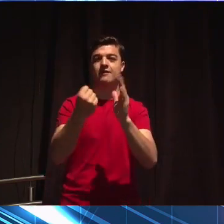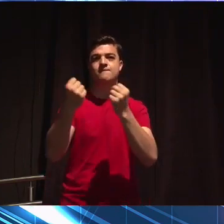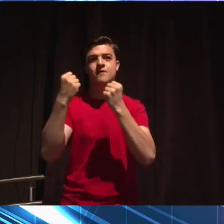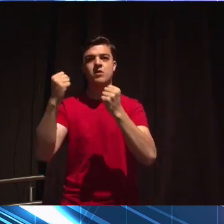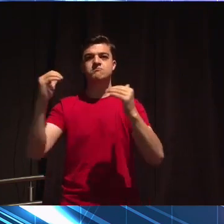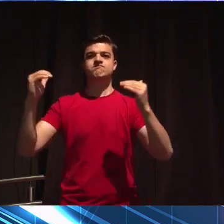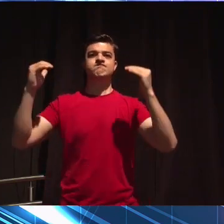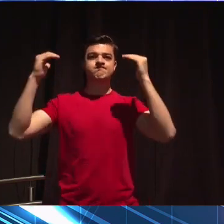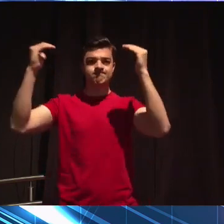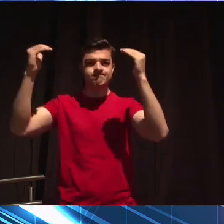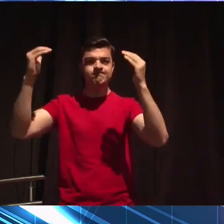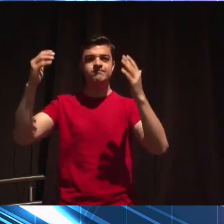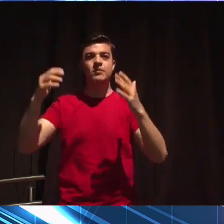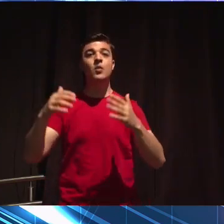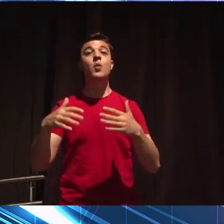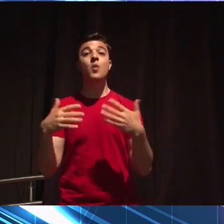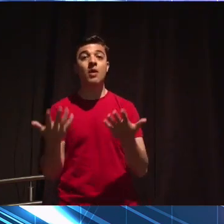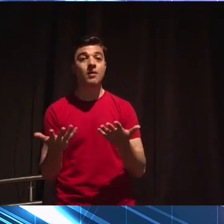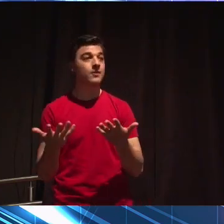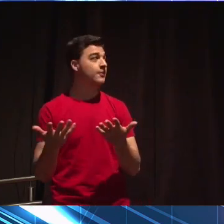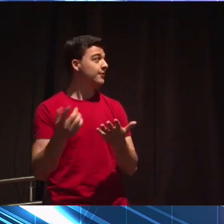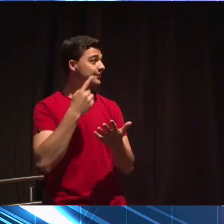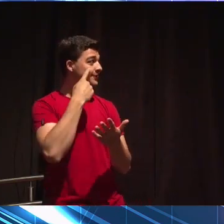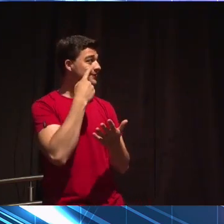admiramos. Você vai encontrar Netflix.